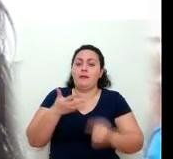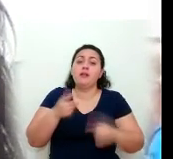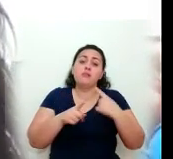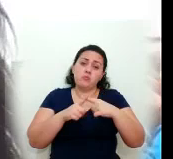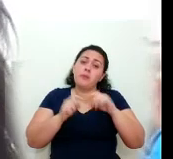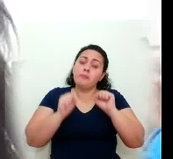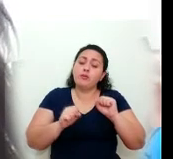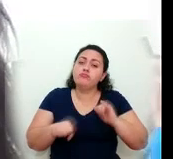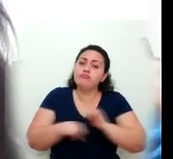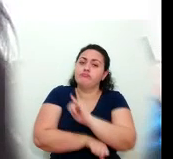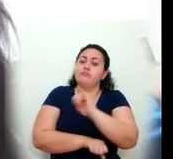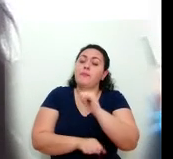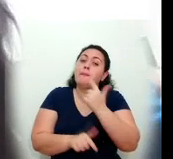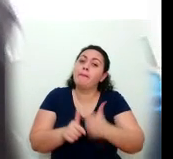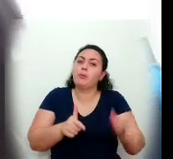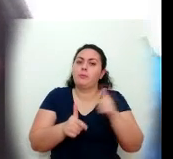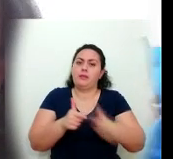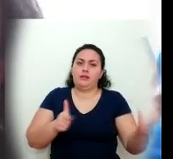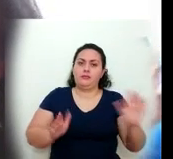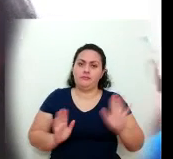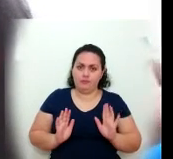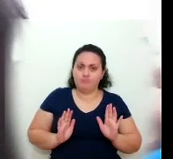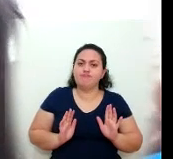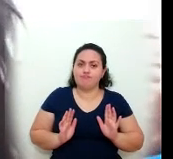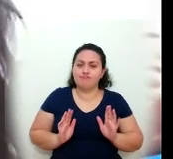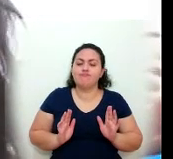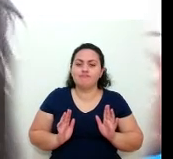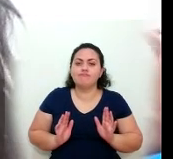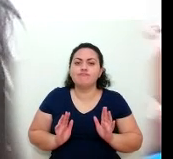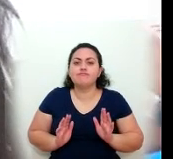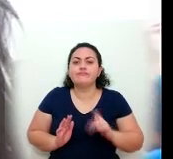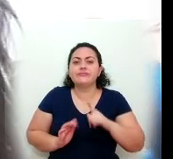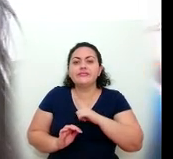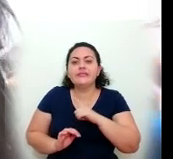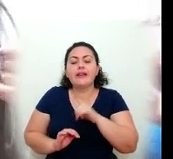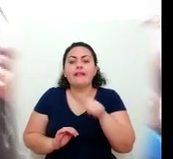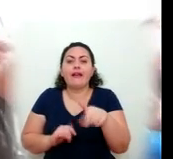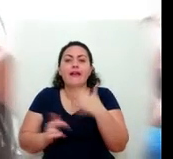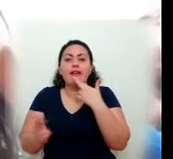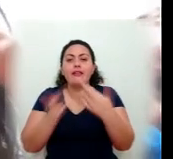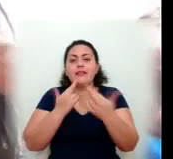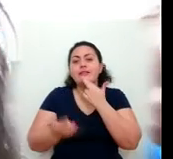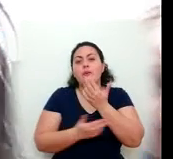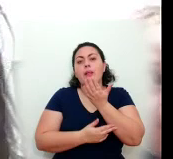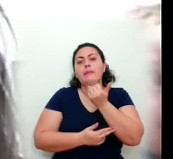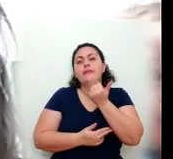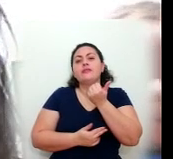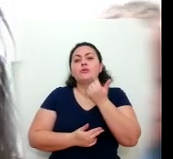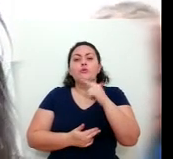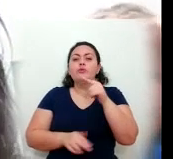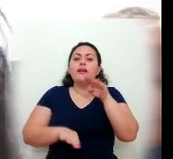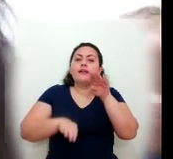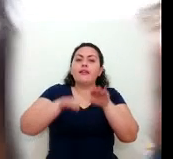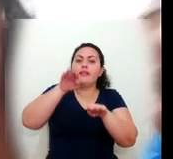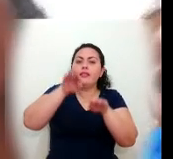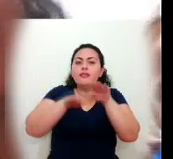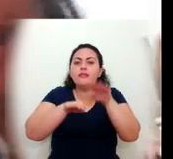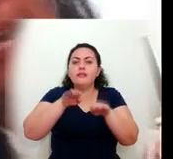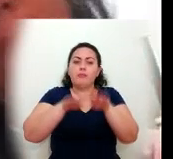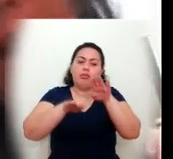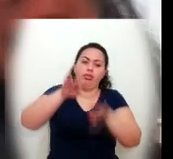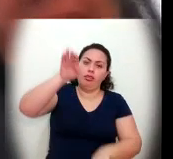gente, na verdade, pode gerar um problema maior, né? Essa relação com a alimentação que não